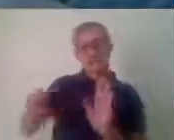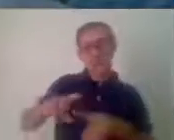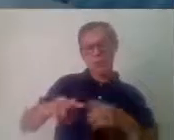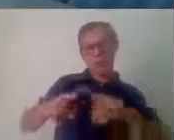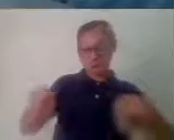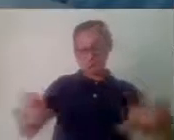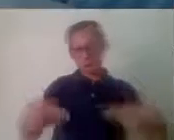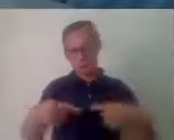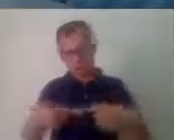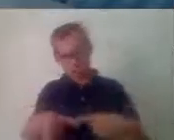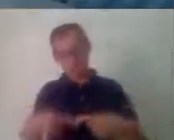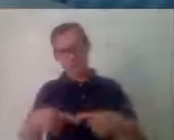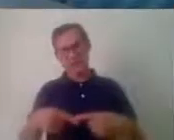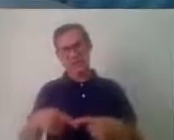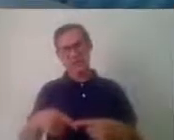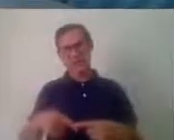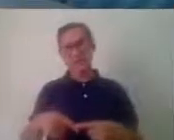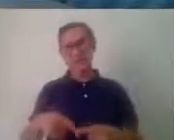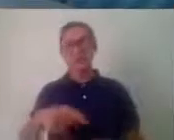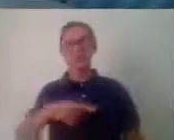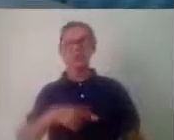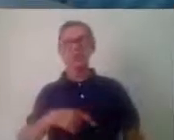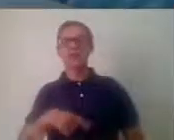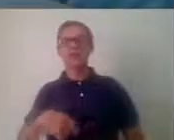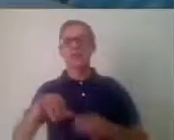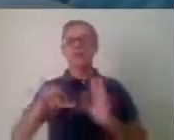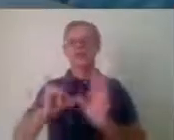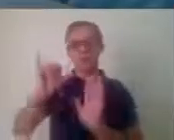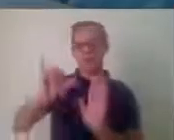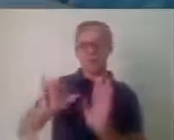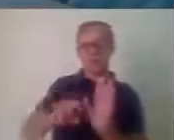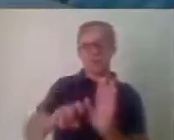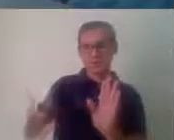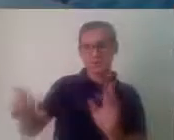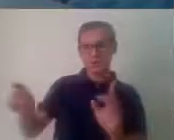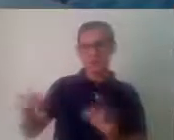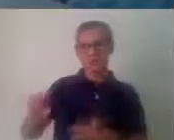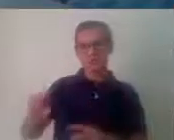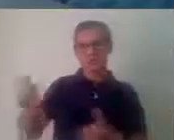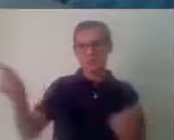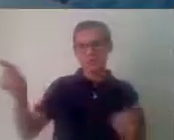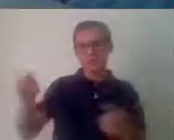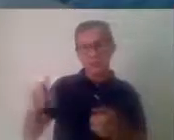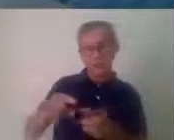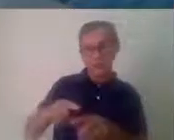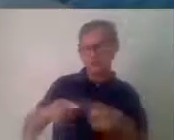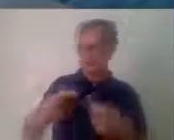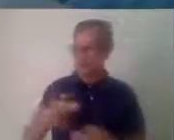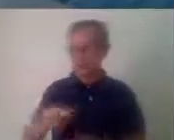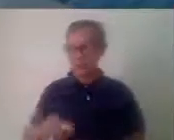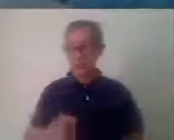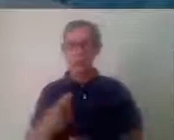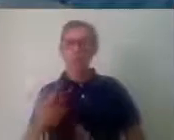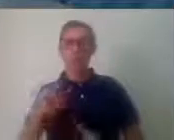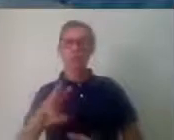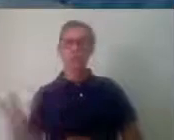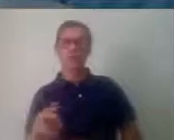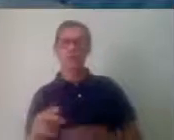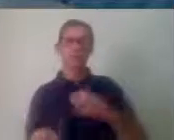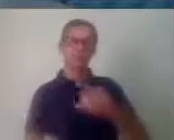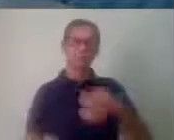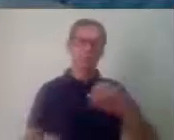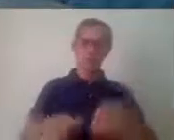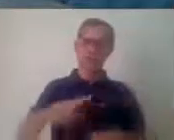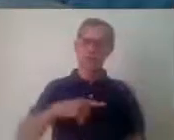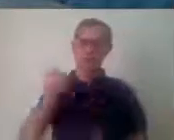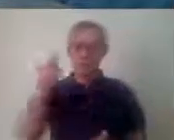espaço x, y, z. Essa aqui é a ideia. Eu não tenho mais um ponto do domínio, um único valor do domínio. Não, eu